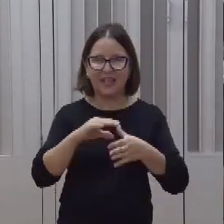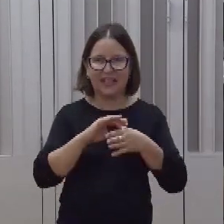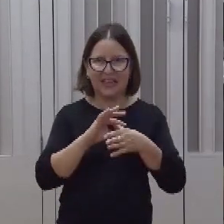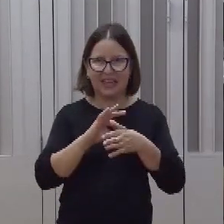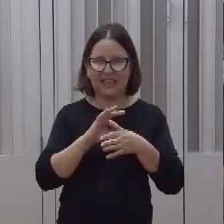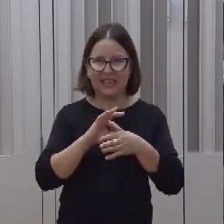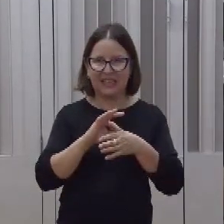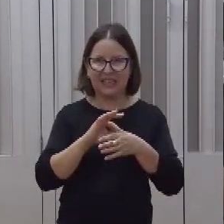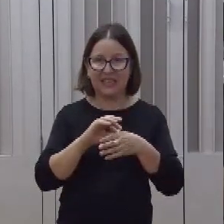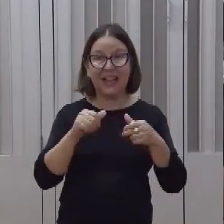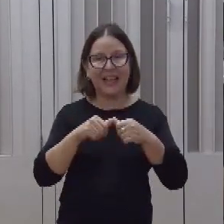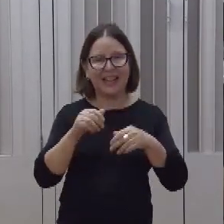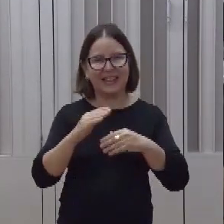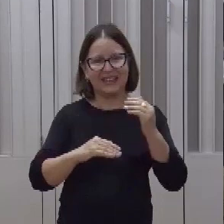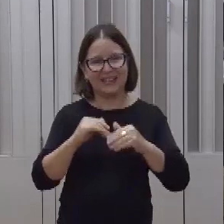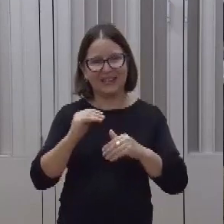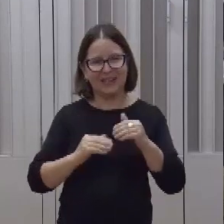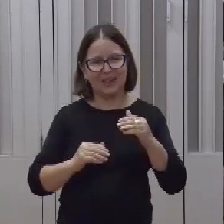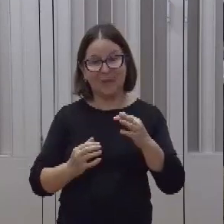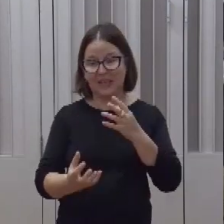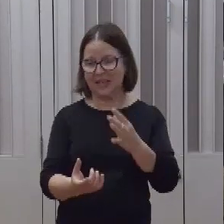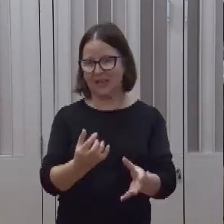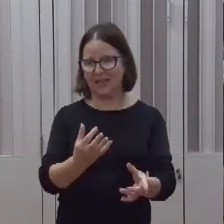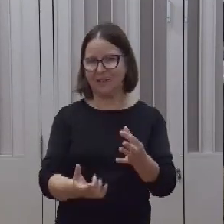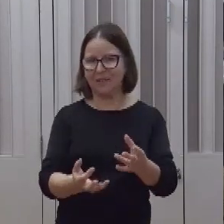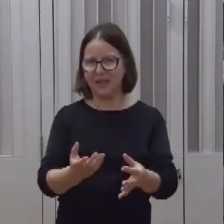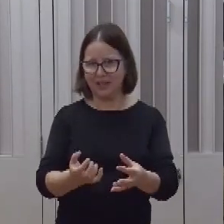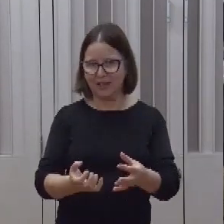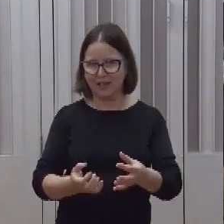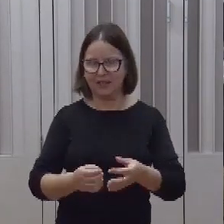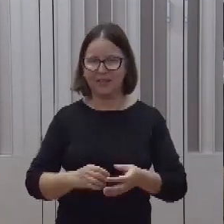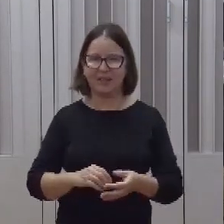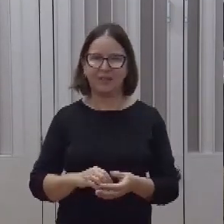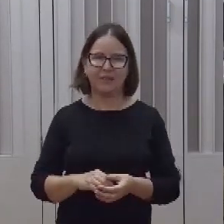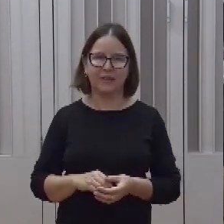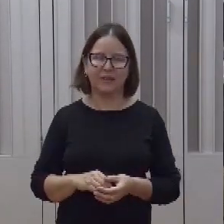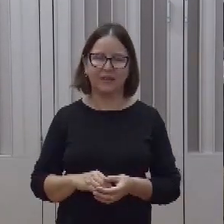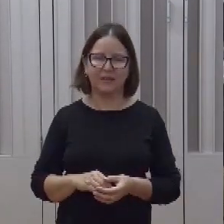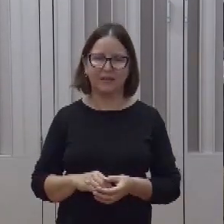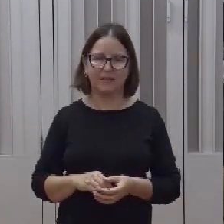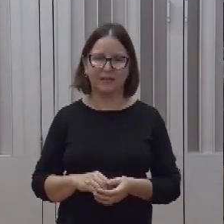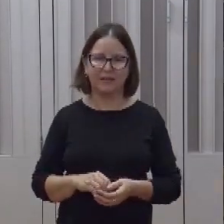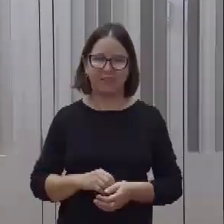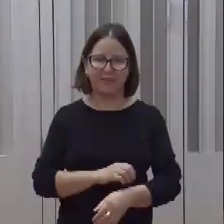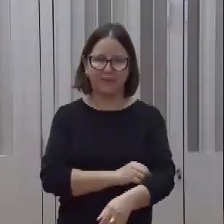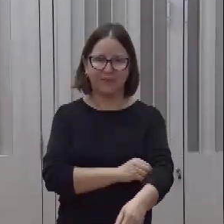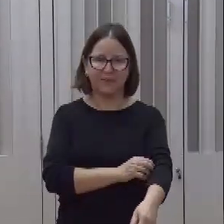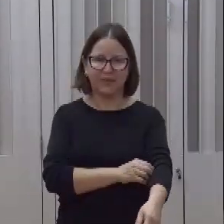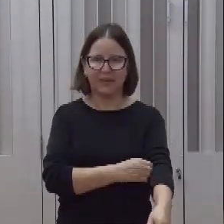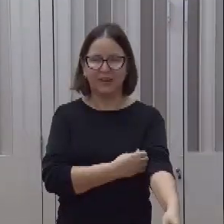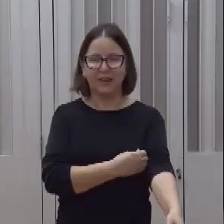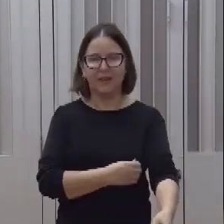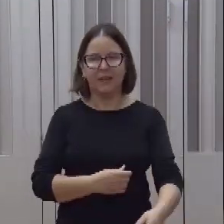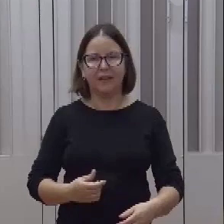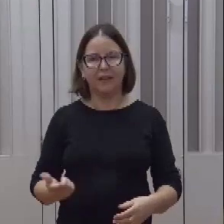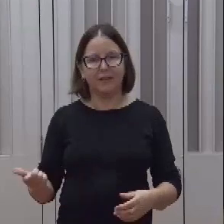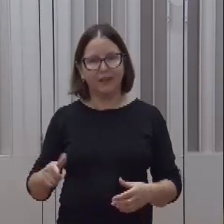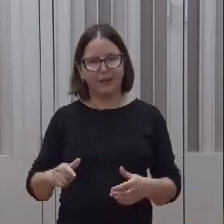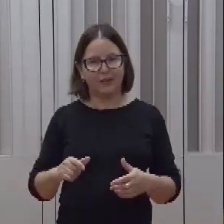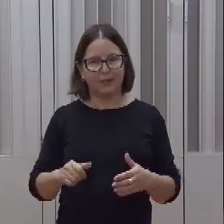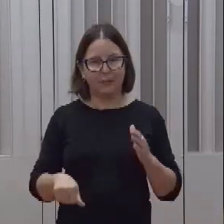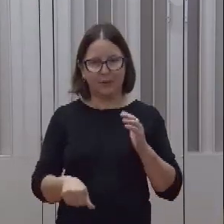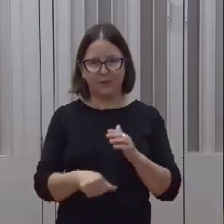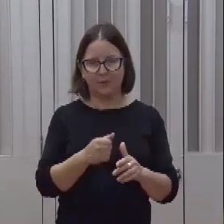estas obras vão ser queimadas. Vamos voltar de novo a 1 Coríntios, capítulo